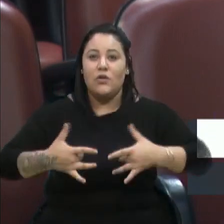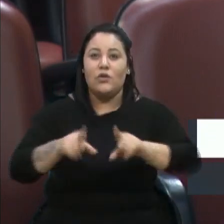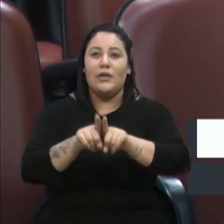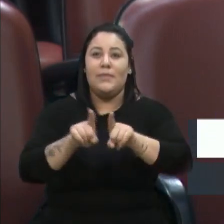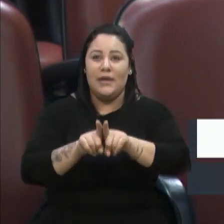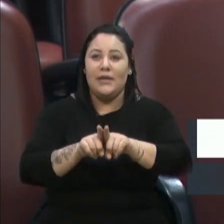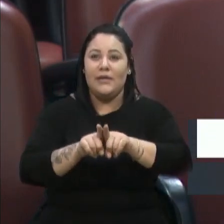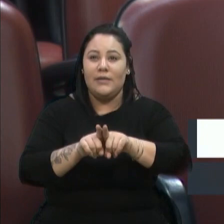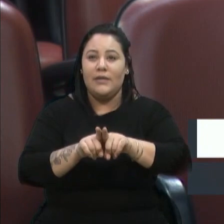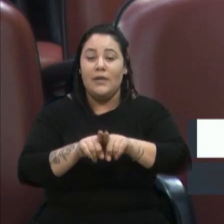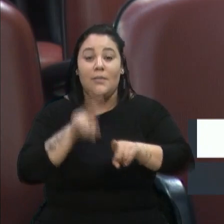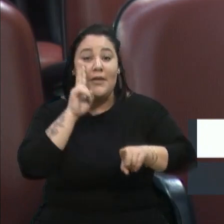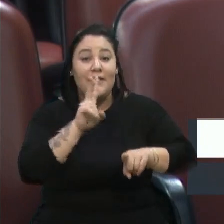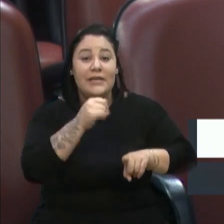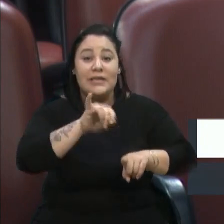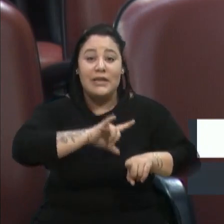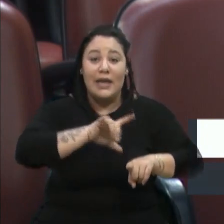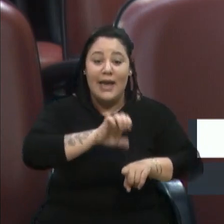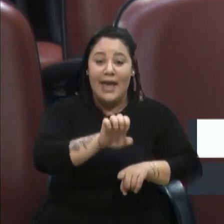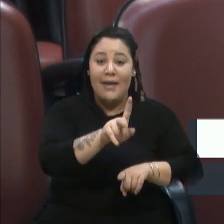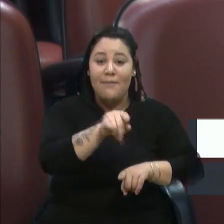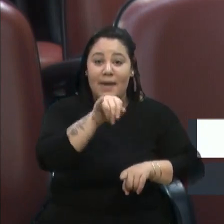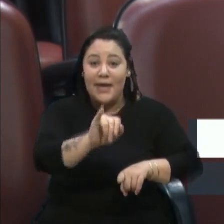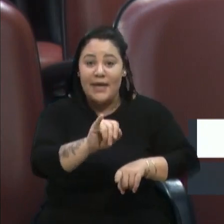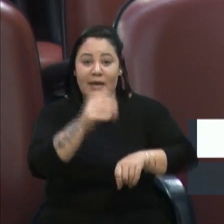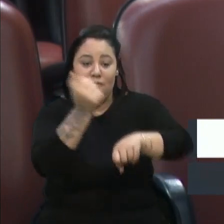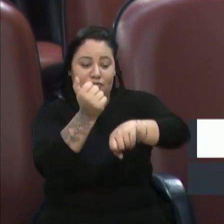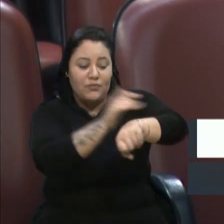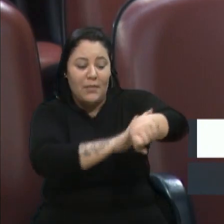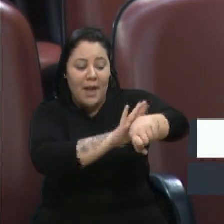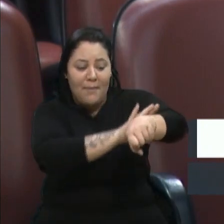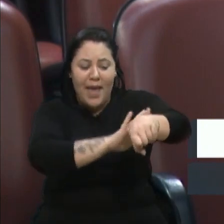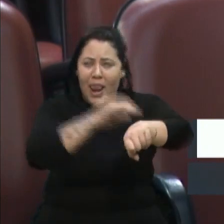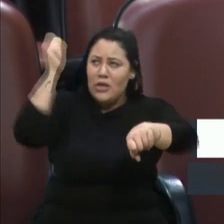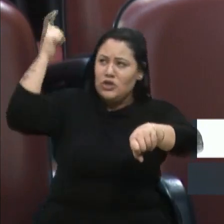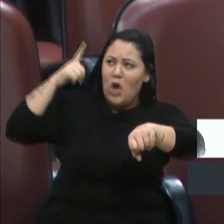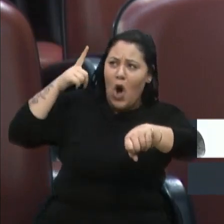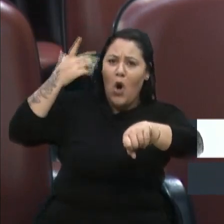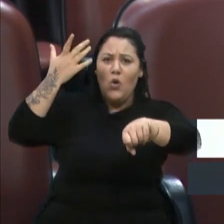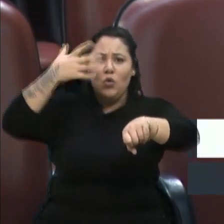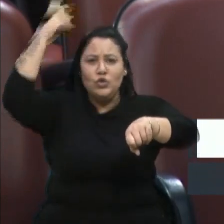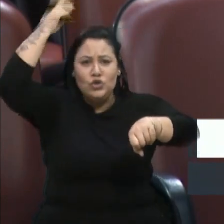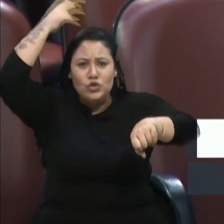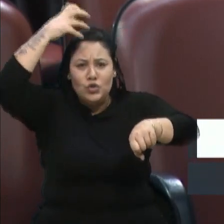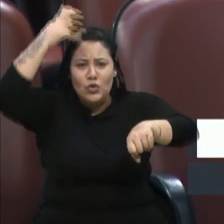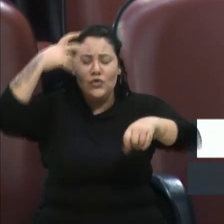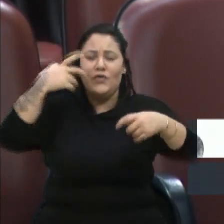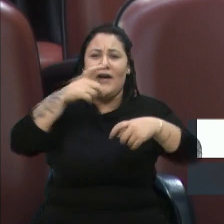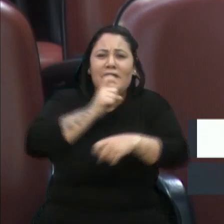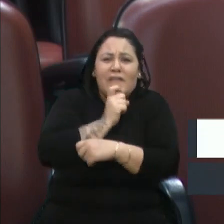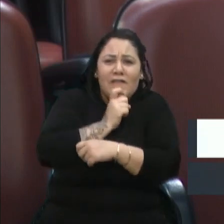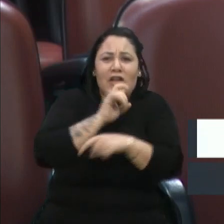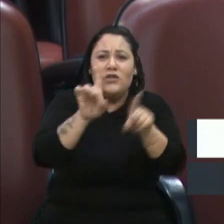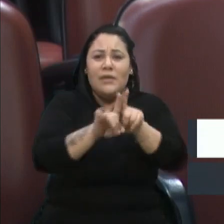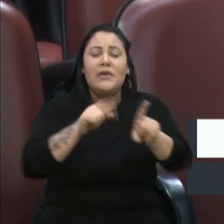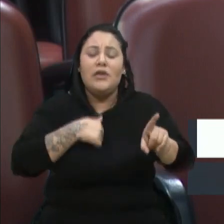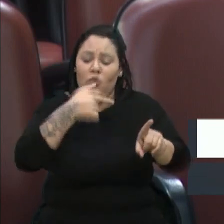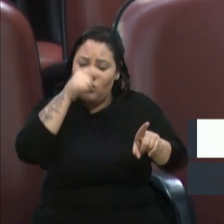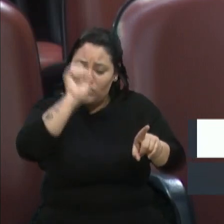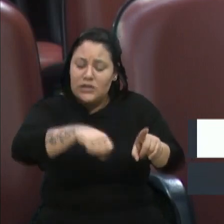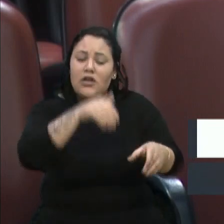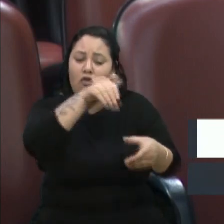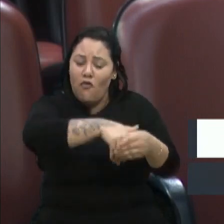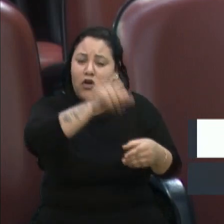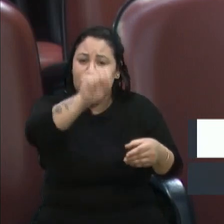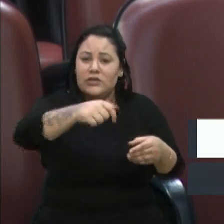para a pele, né? E também preciso, quando está chovendo, você também tem esse trabalho. Então, Duda, votarei sim,